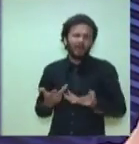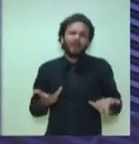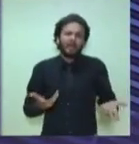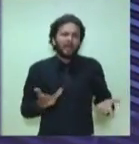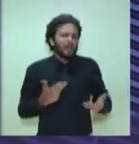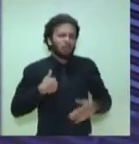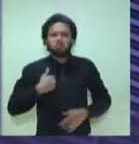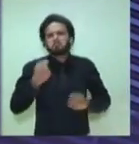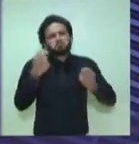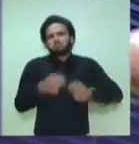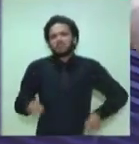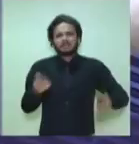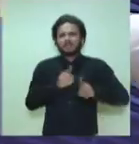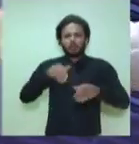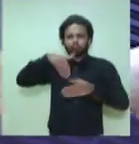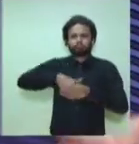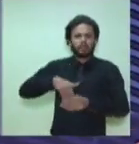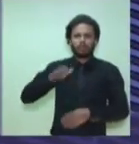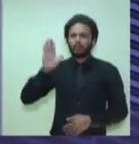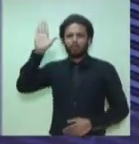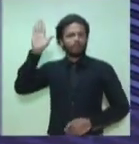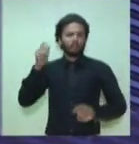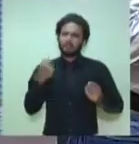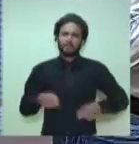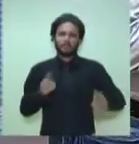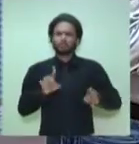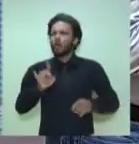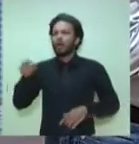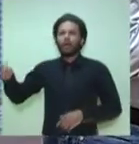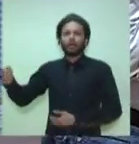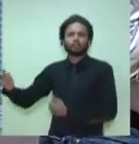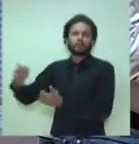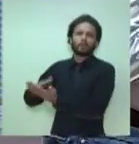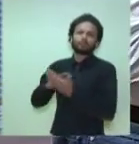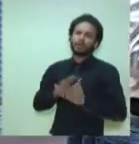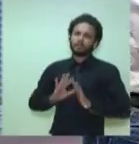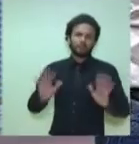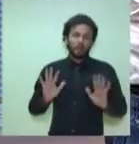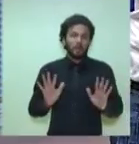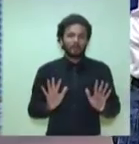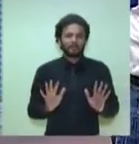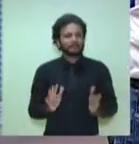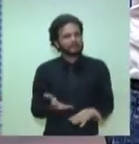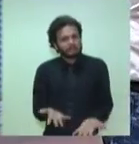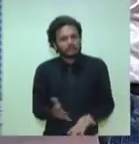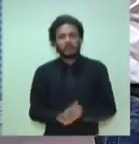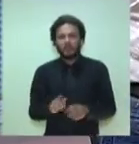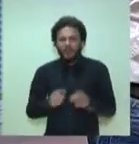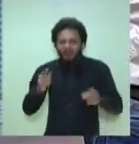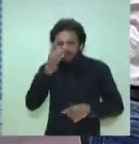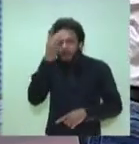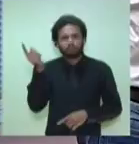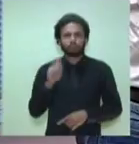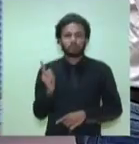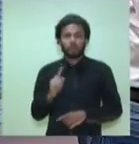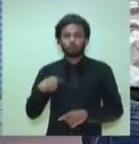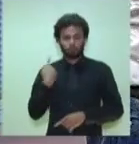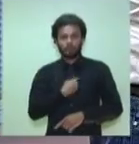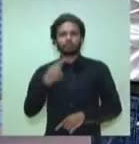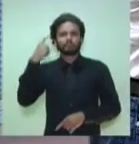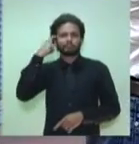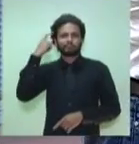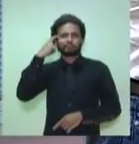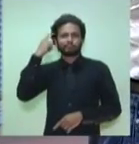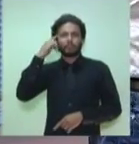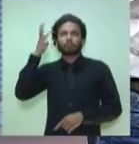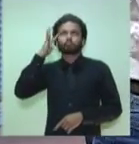candidatado, tivesse carregado ele e colocado lá. Mas não é assim. Nós temos a mentalidade empreendedora. No programa